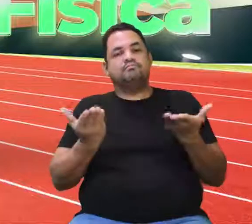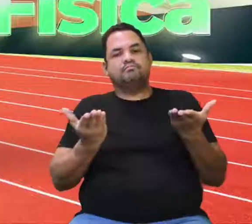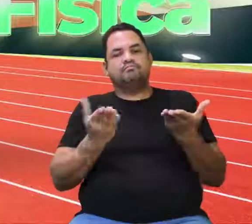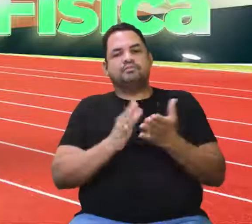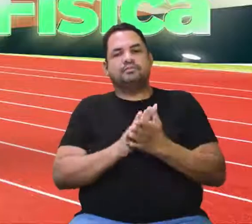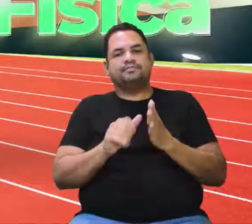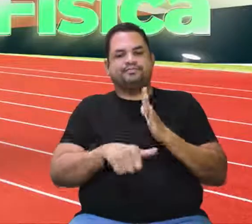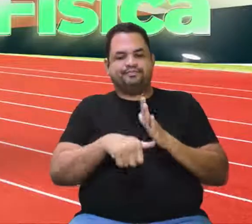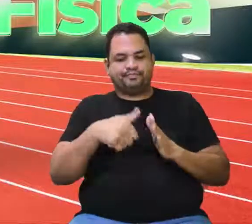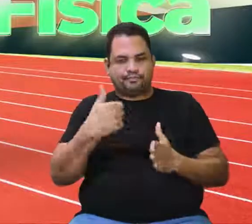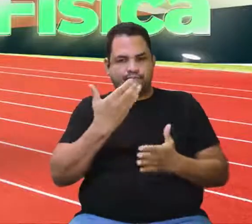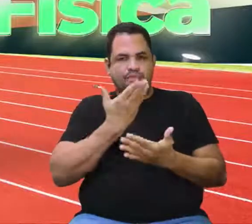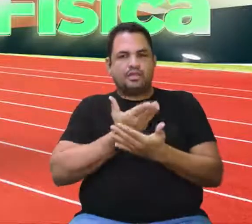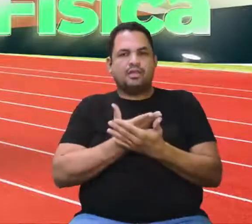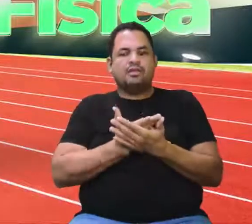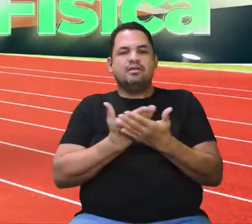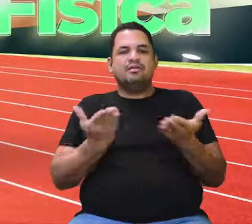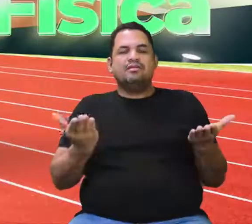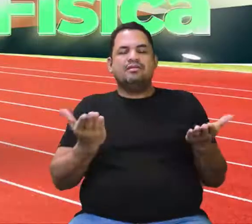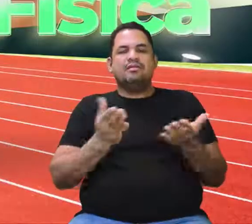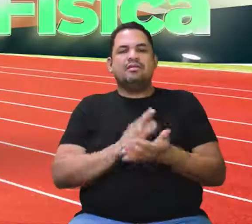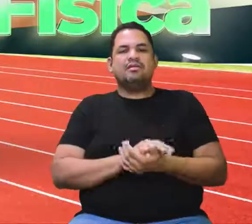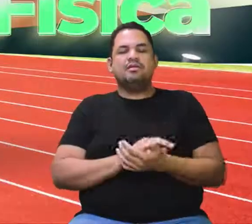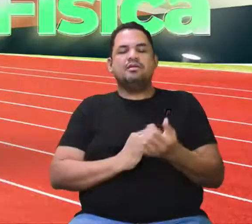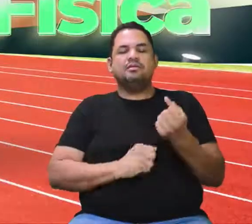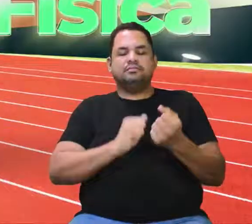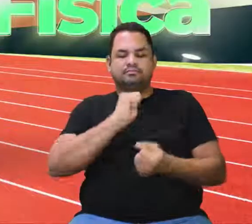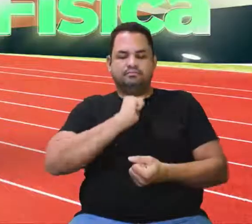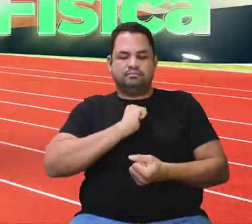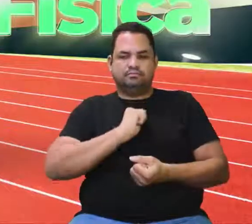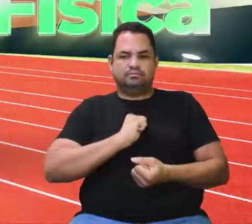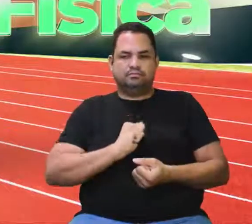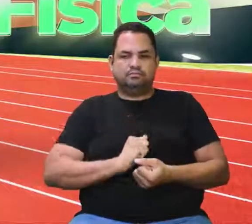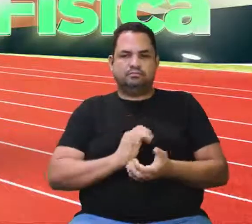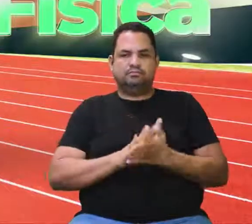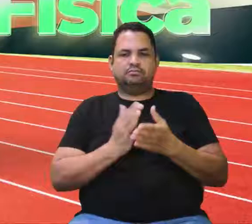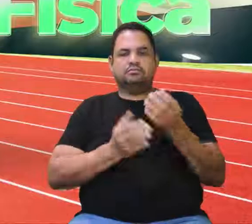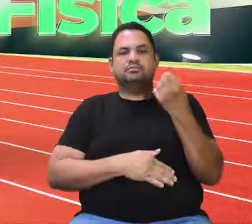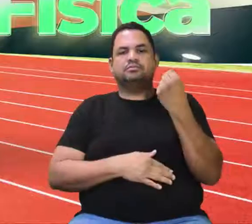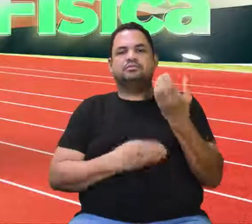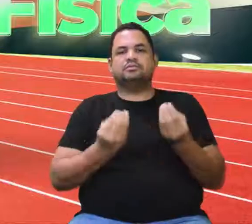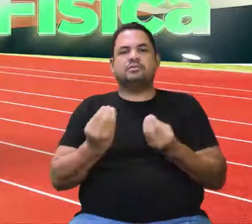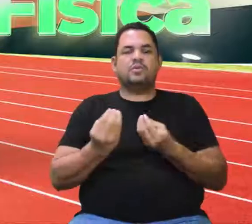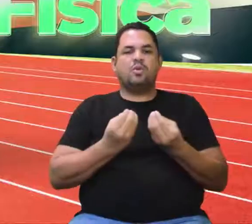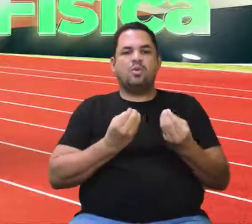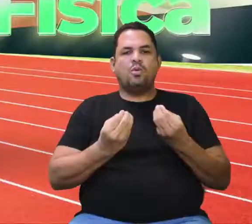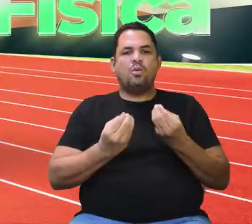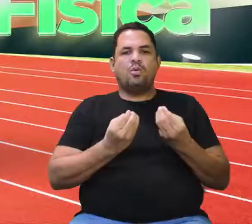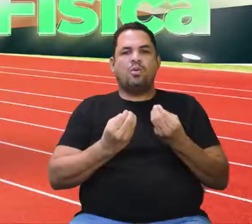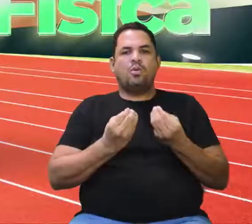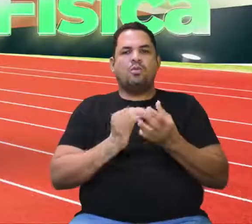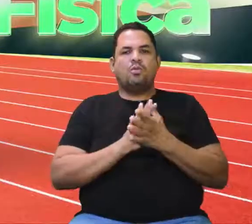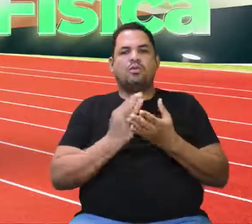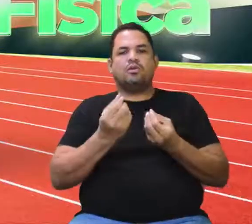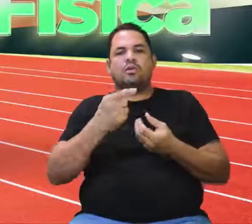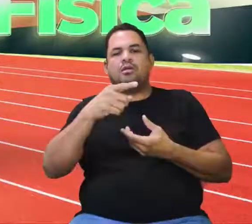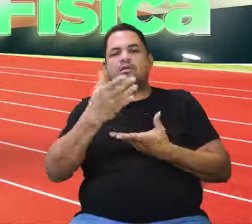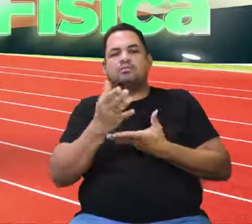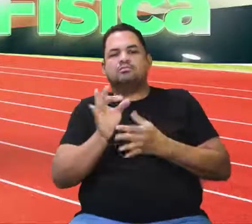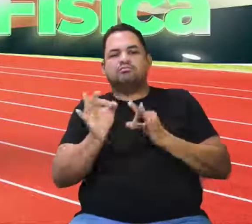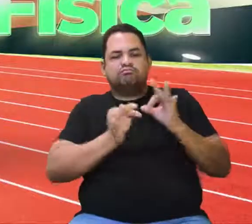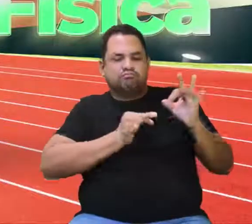temos o primeiro momento da aula aí, vocês vão ver um pouco da anatomia. Então, a gente vai estudar um pouco dessa composição,